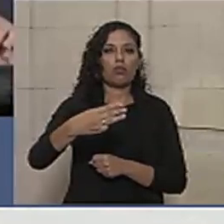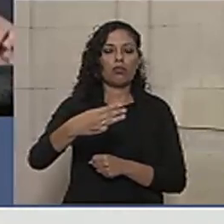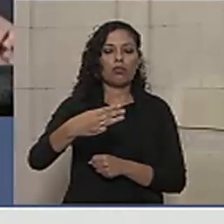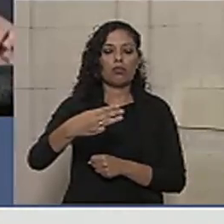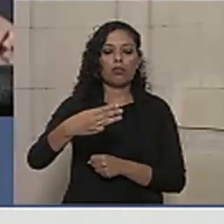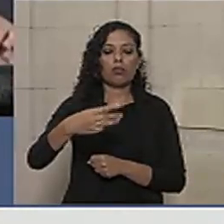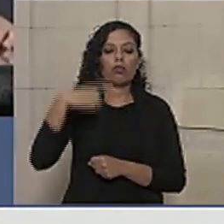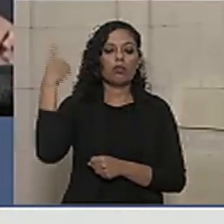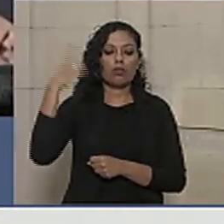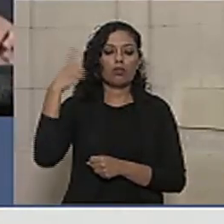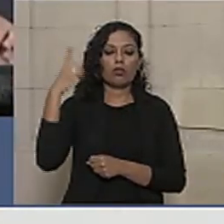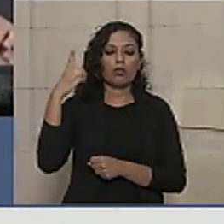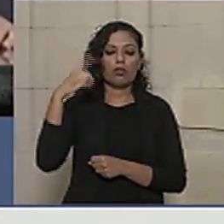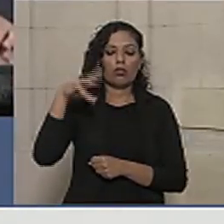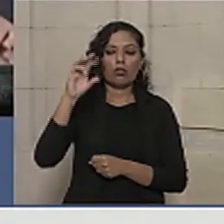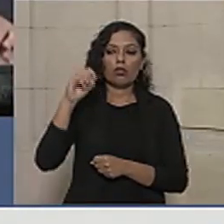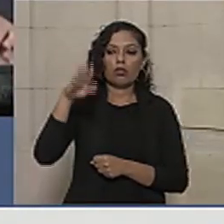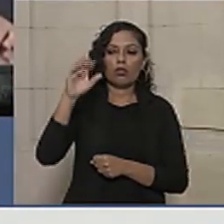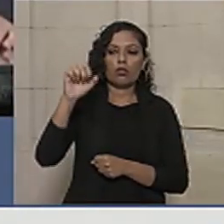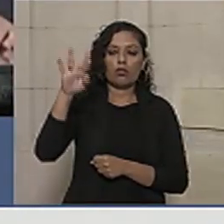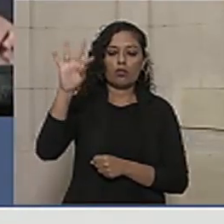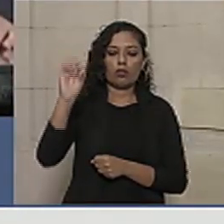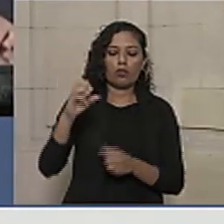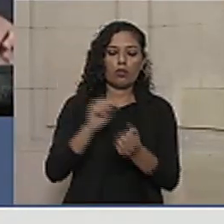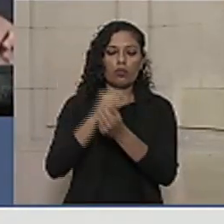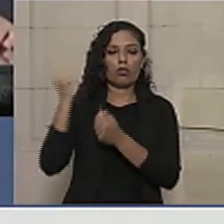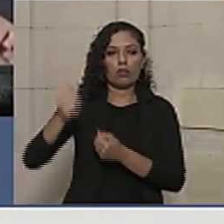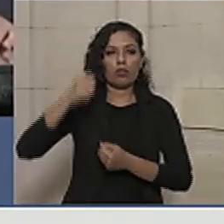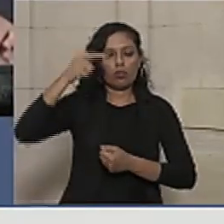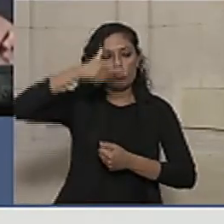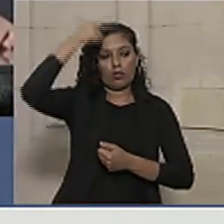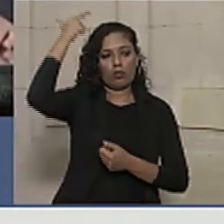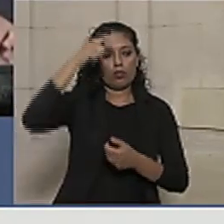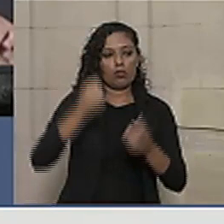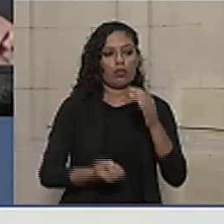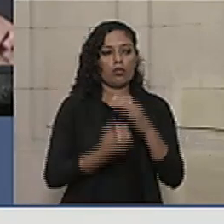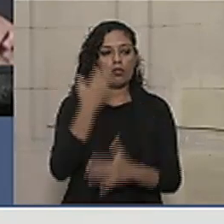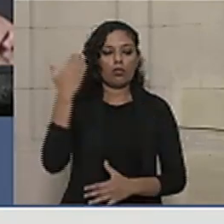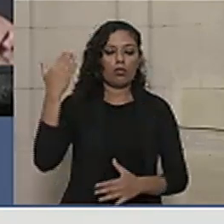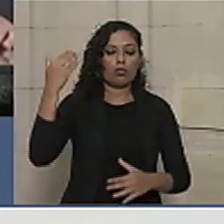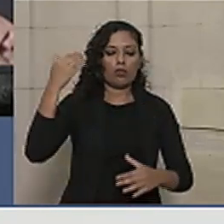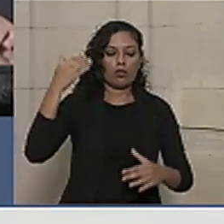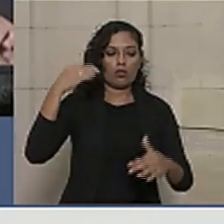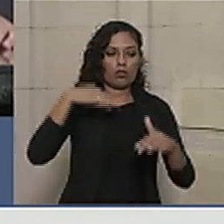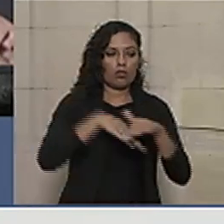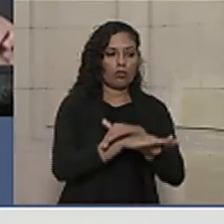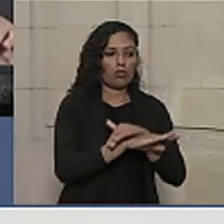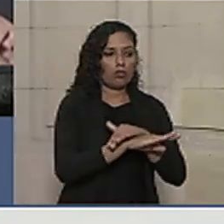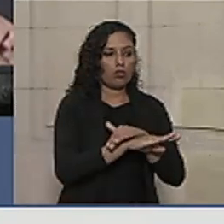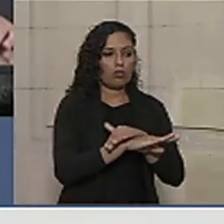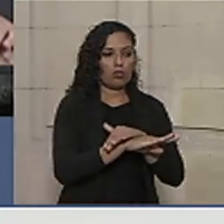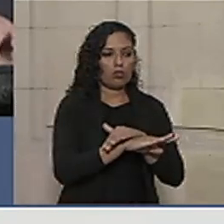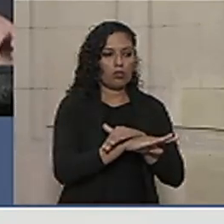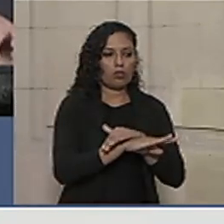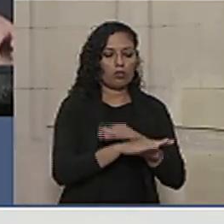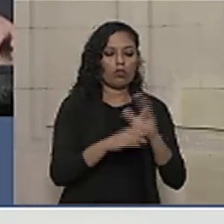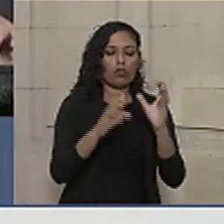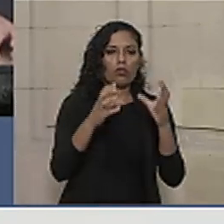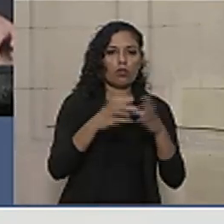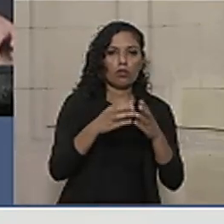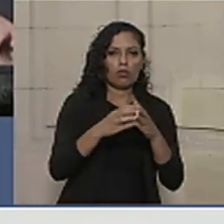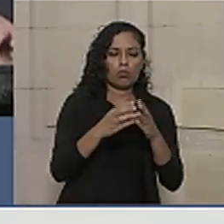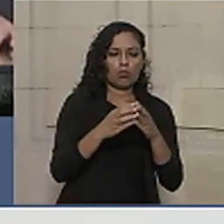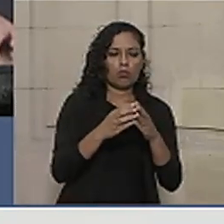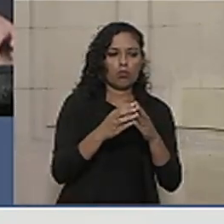de autoria dos deputados Roberto Henrique e Luiz Paulo, que cria o Fundo para a Universalização do Acesso a Serviços de Telecomunicação do Estado do Rio de